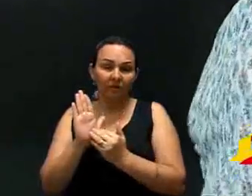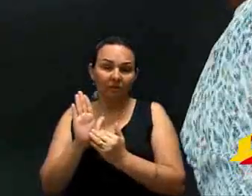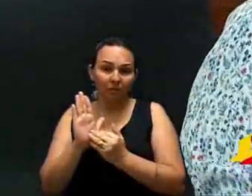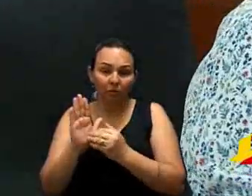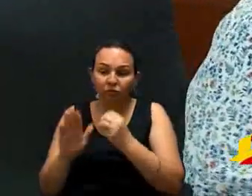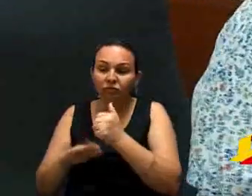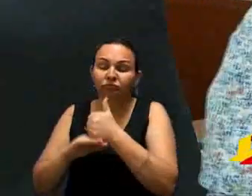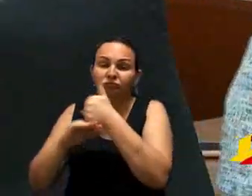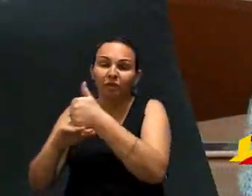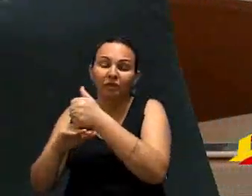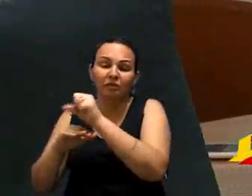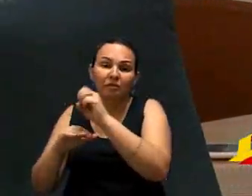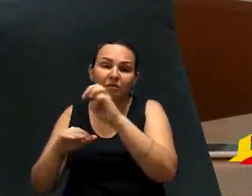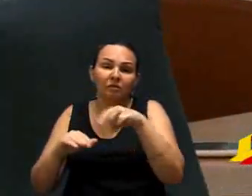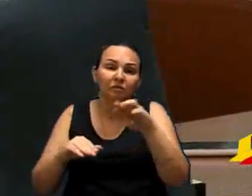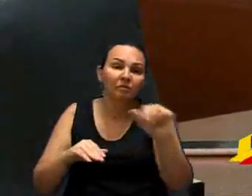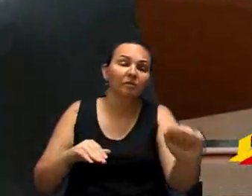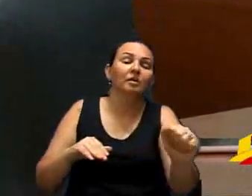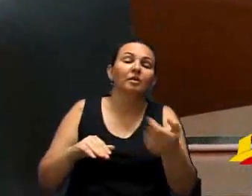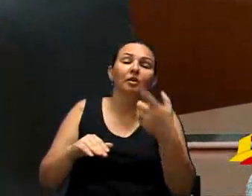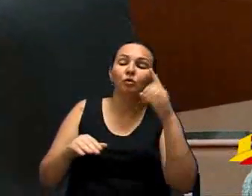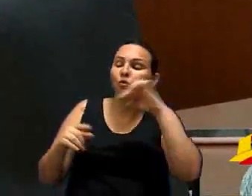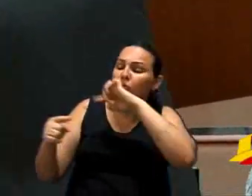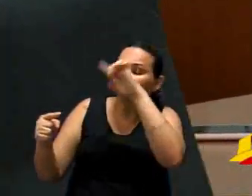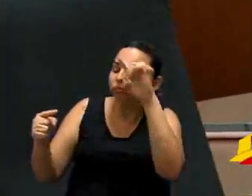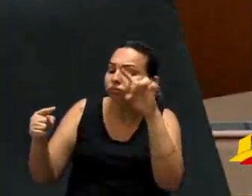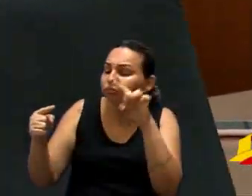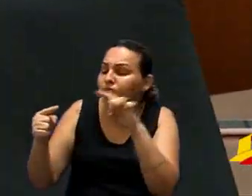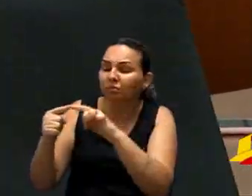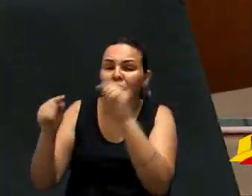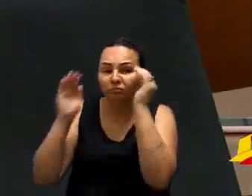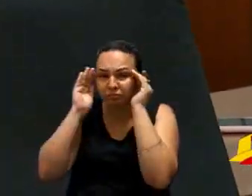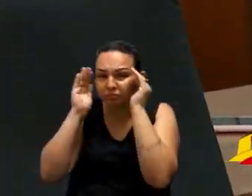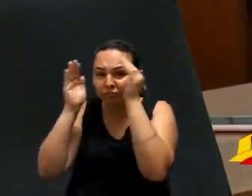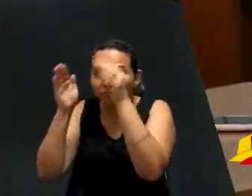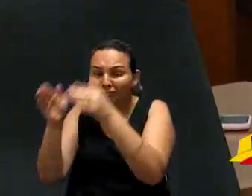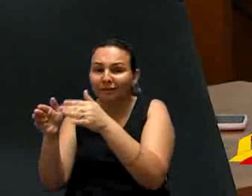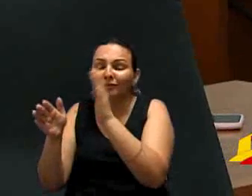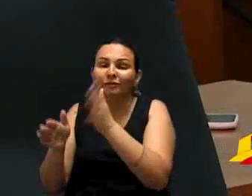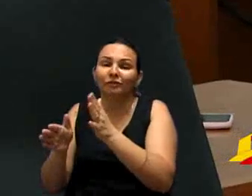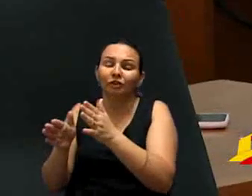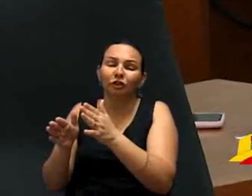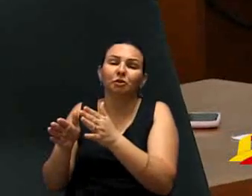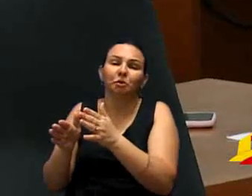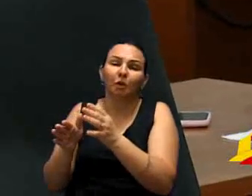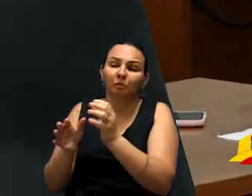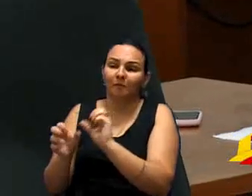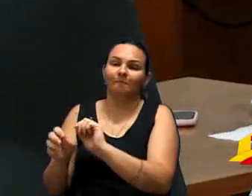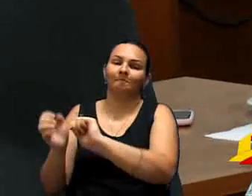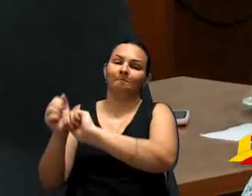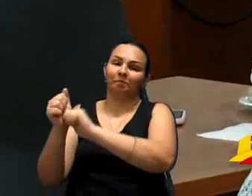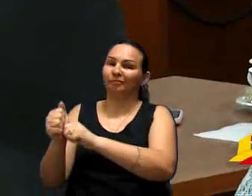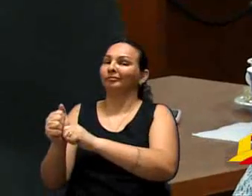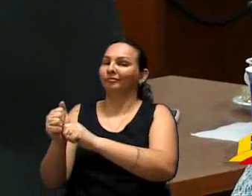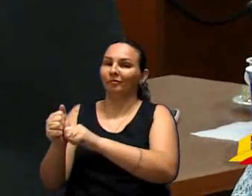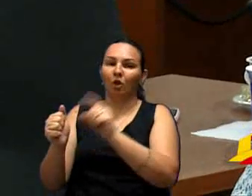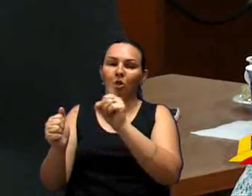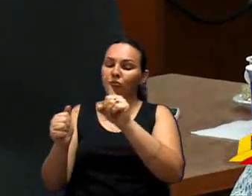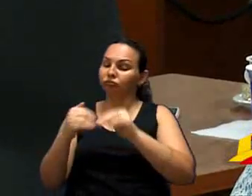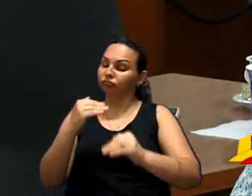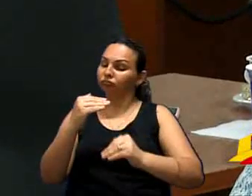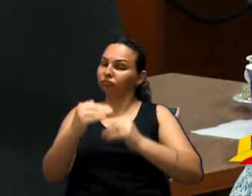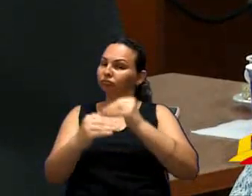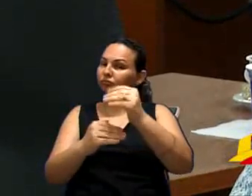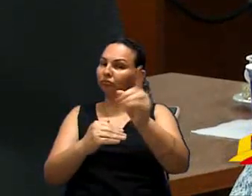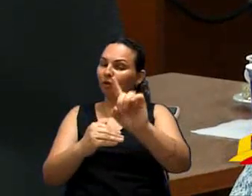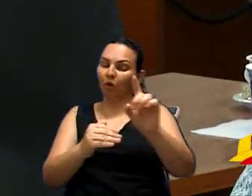para testemunhar é todos aqueles que nós apontamos alguma obra em ocupação eles são travados eles não prossegue